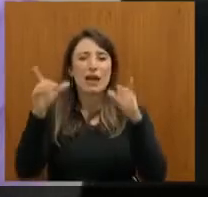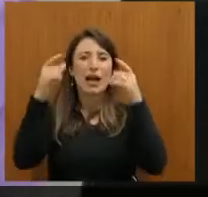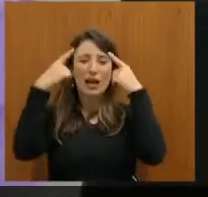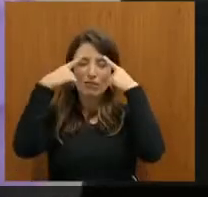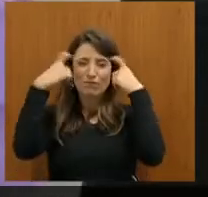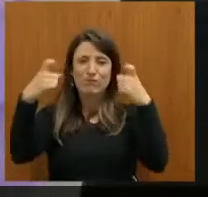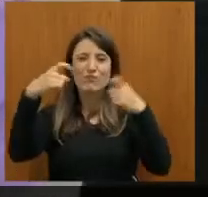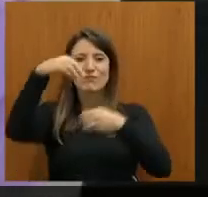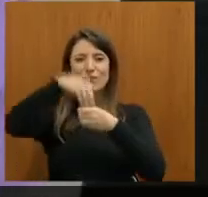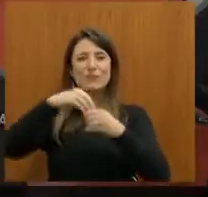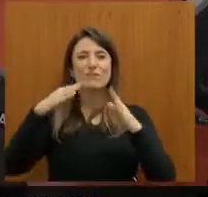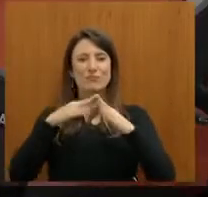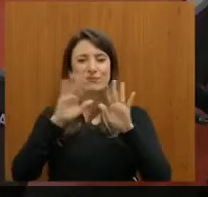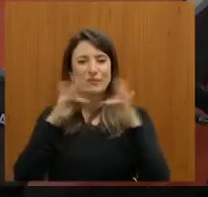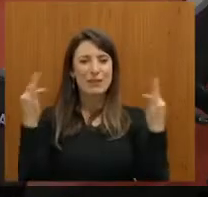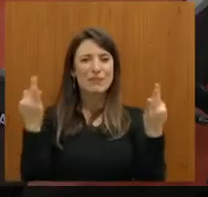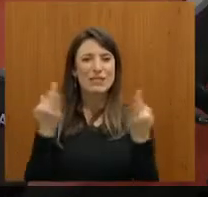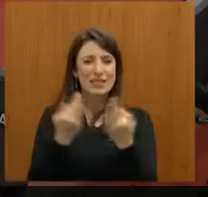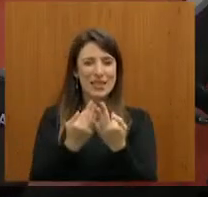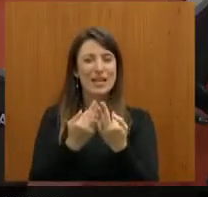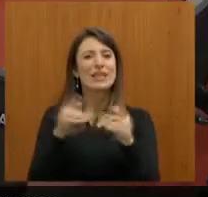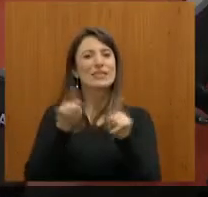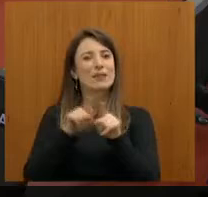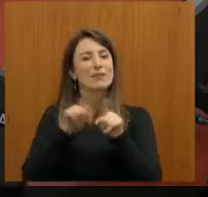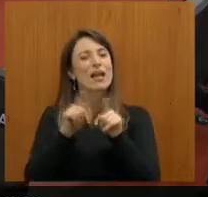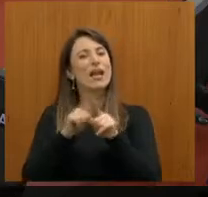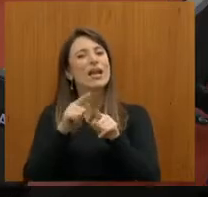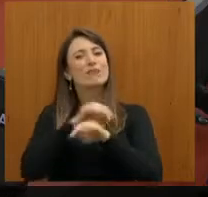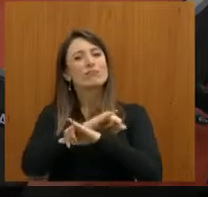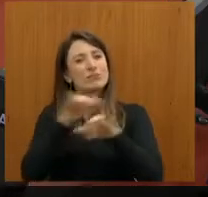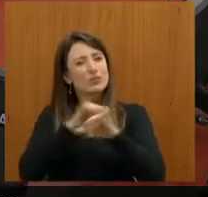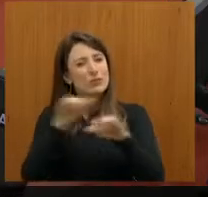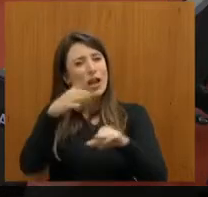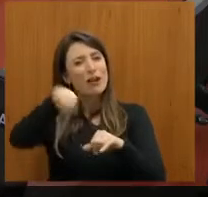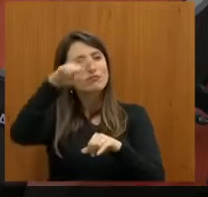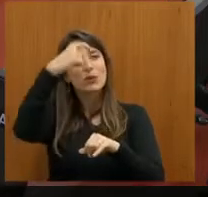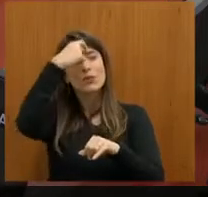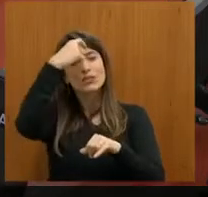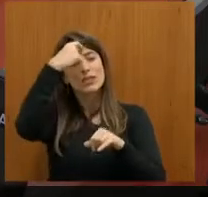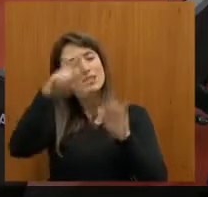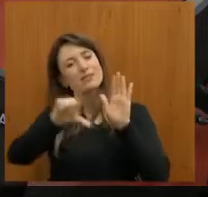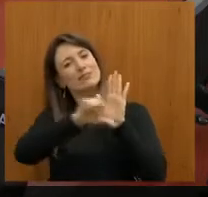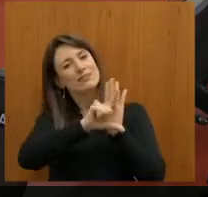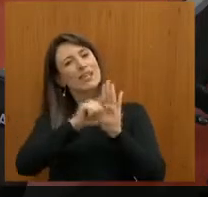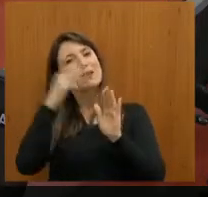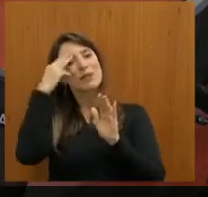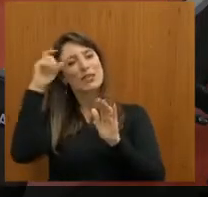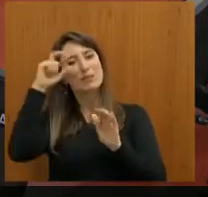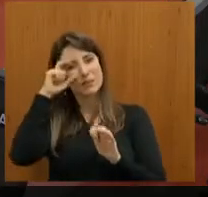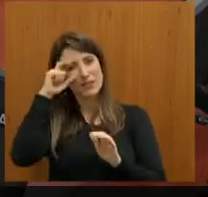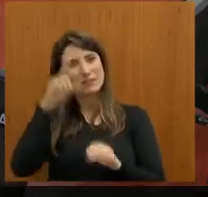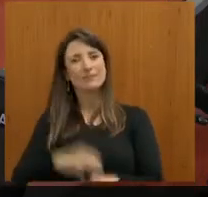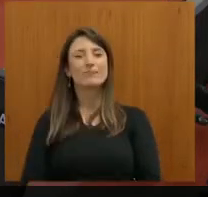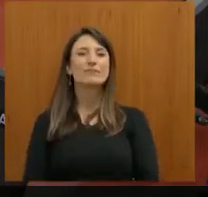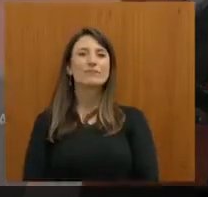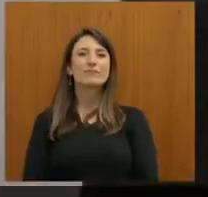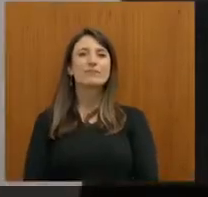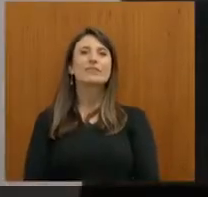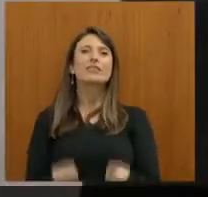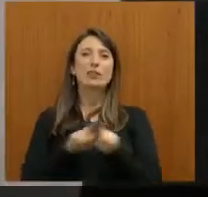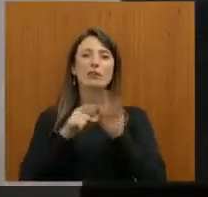foi resgatado ele foi inclusive vou apresentar aqui para todos e todas a fachada